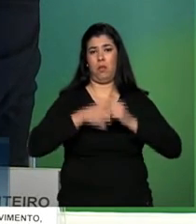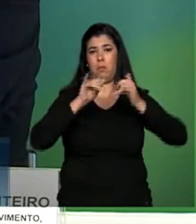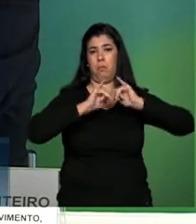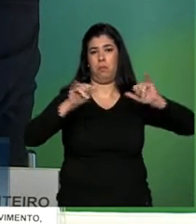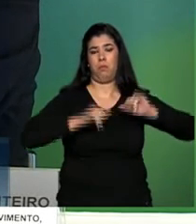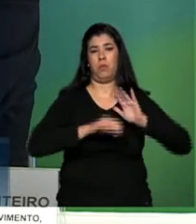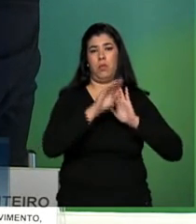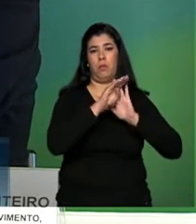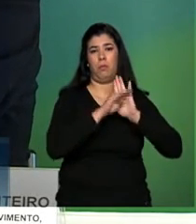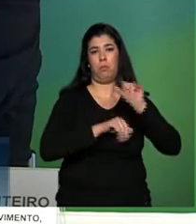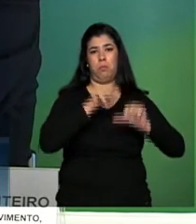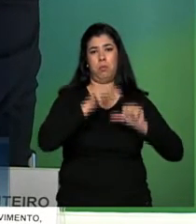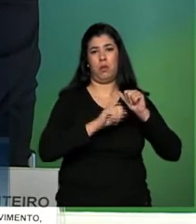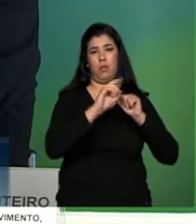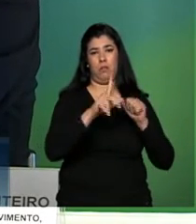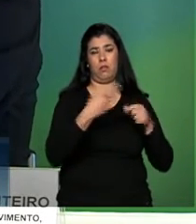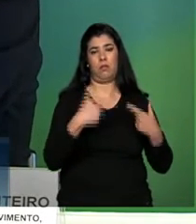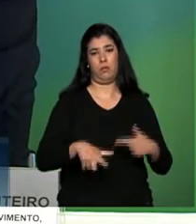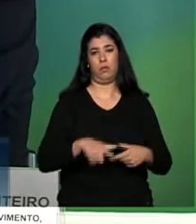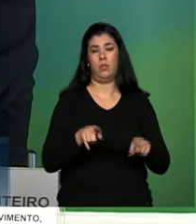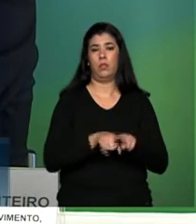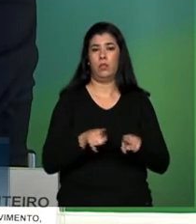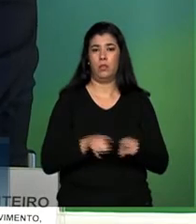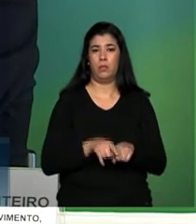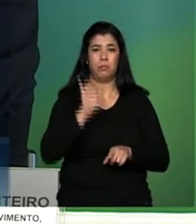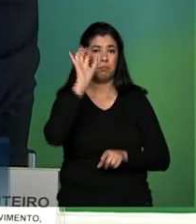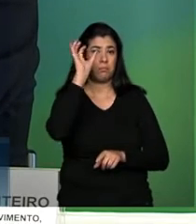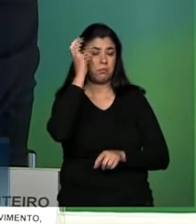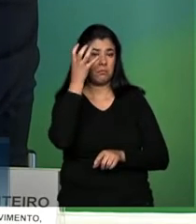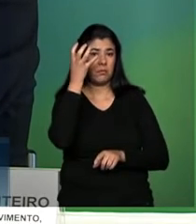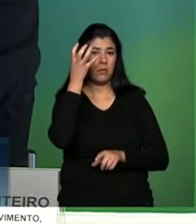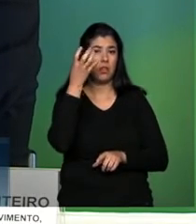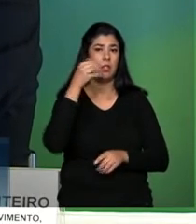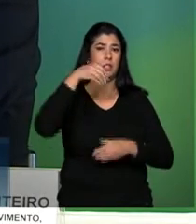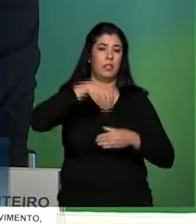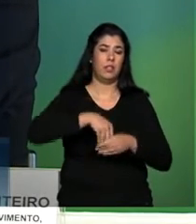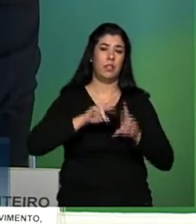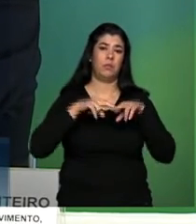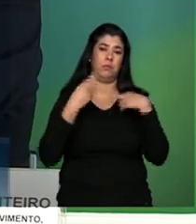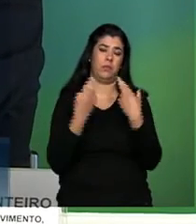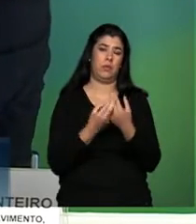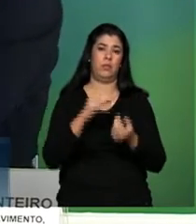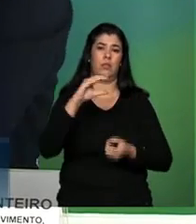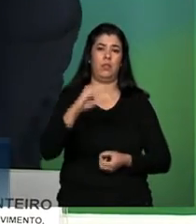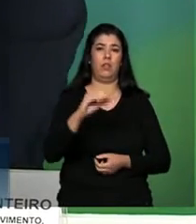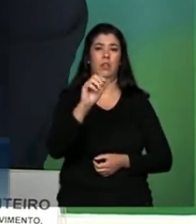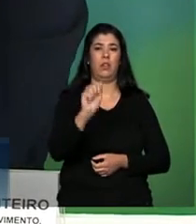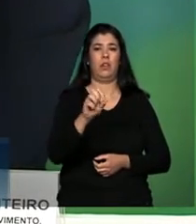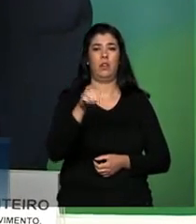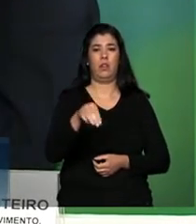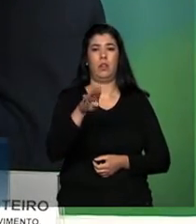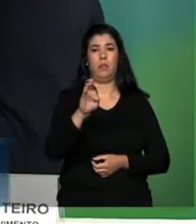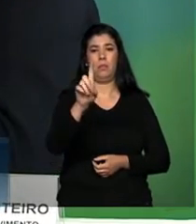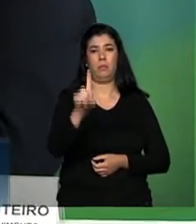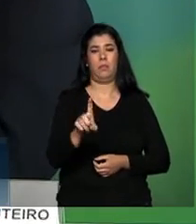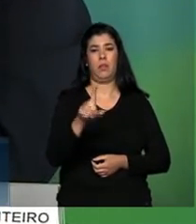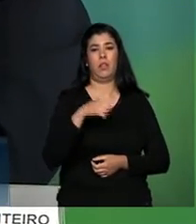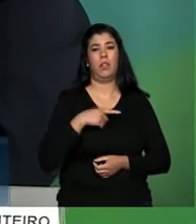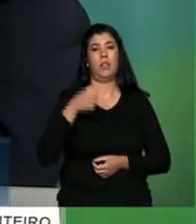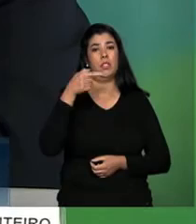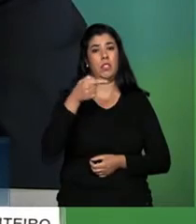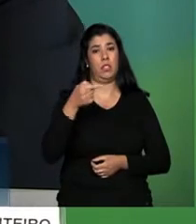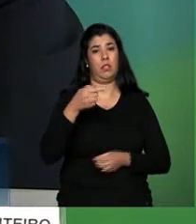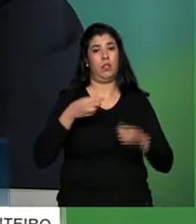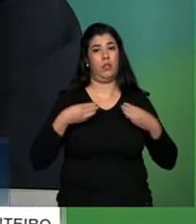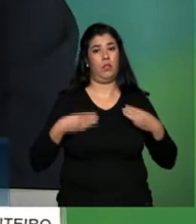essa reclassificação. E vamos decidir no âmbito da Camex, vamos discutir livremente, 7 ministérios